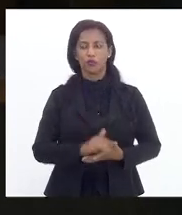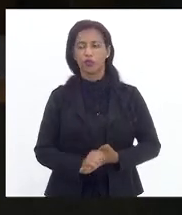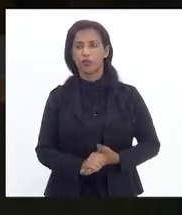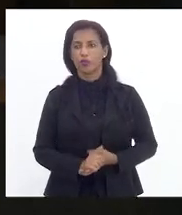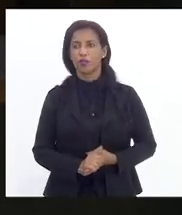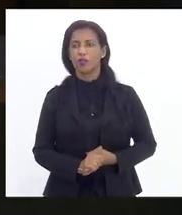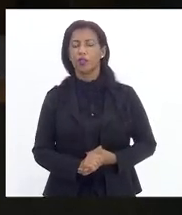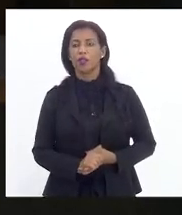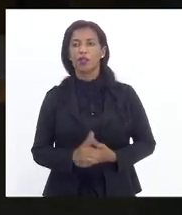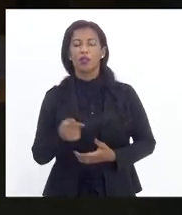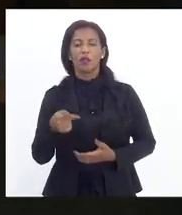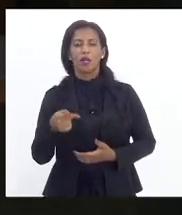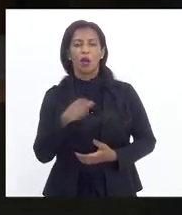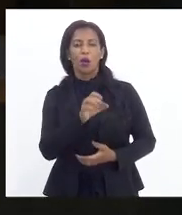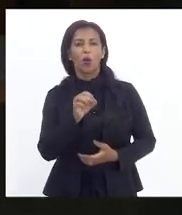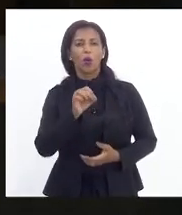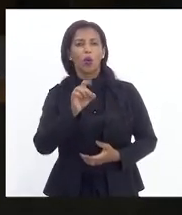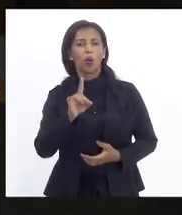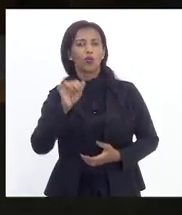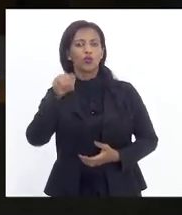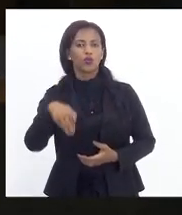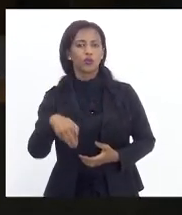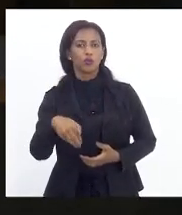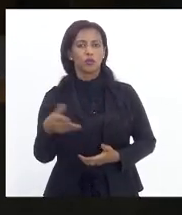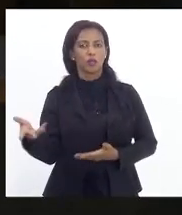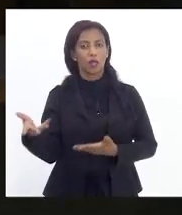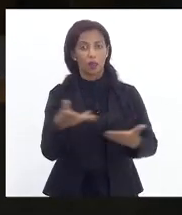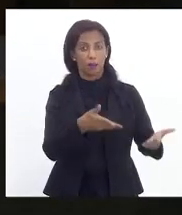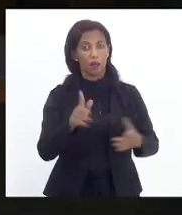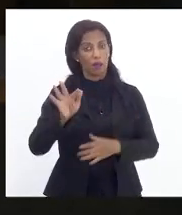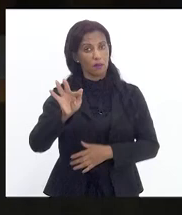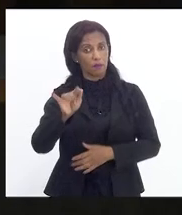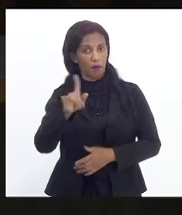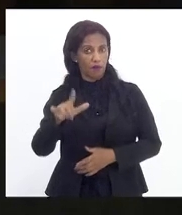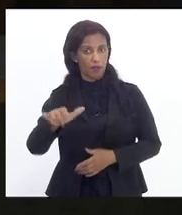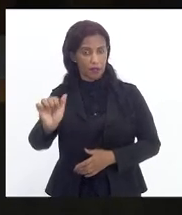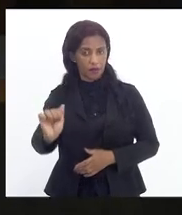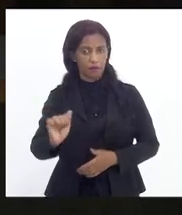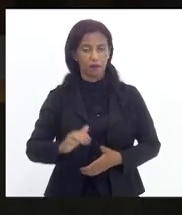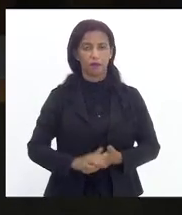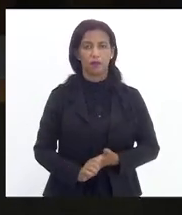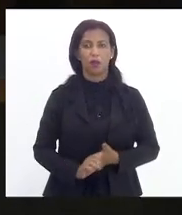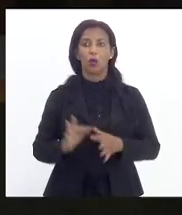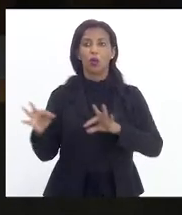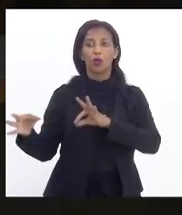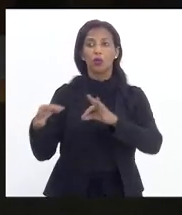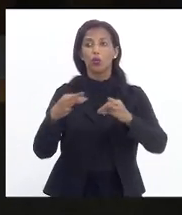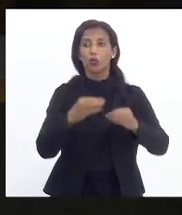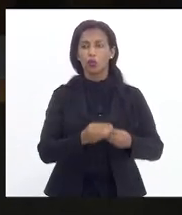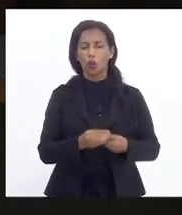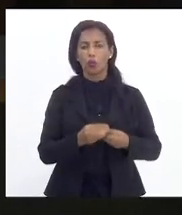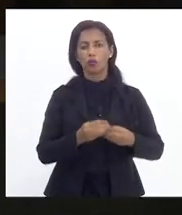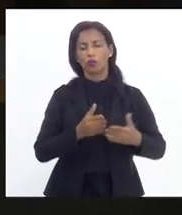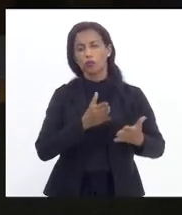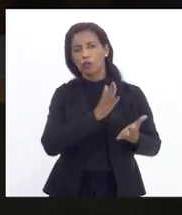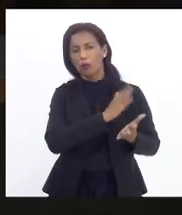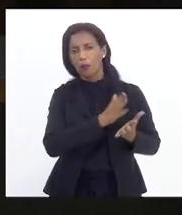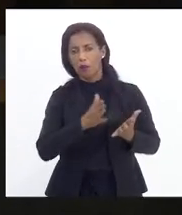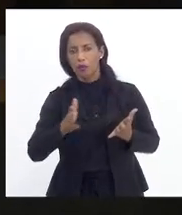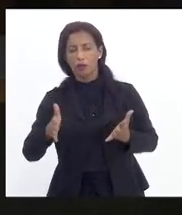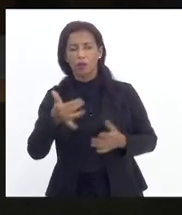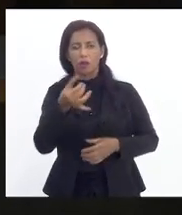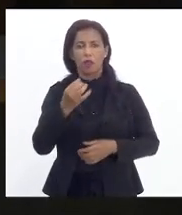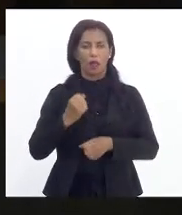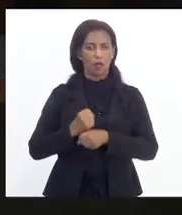a codin é que mandasse para fazenda todos os procedimentos nos